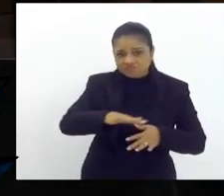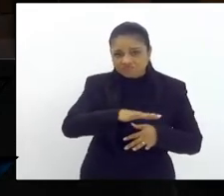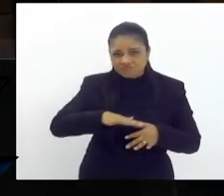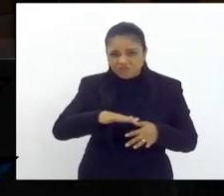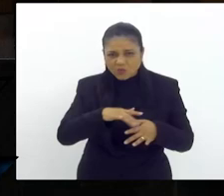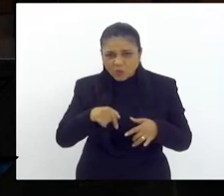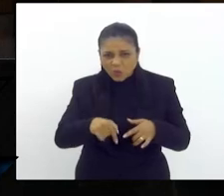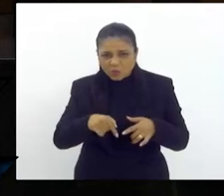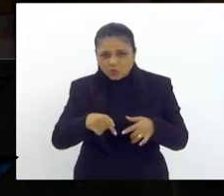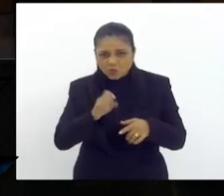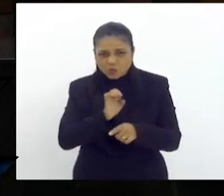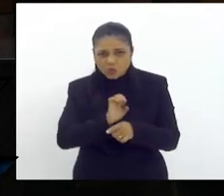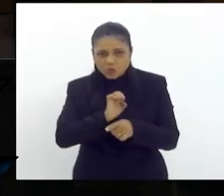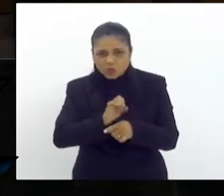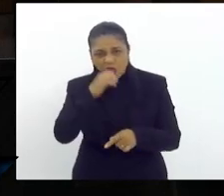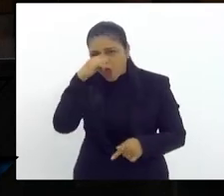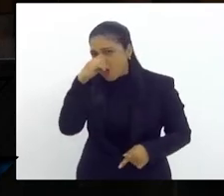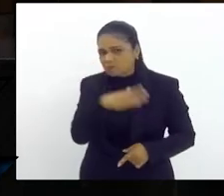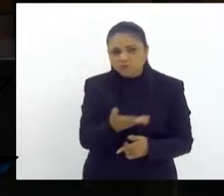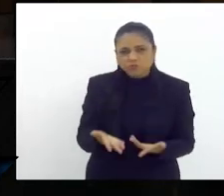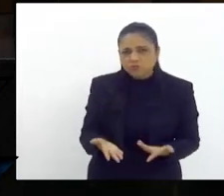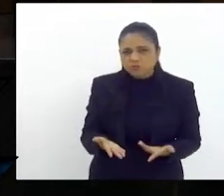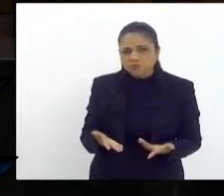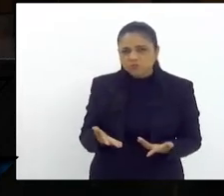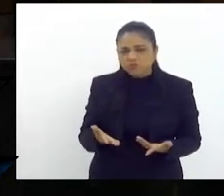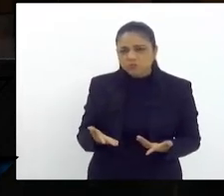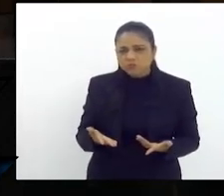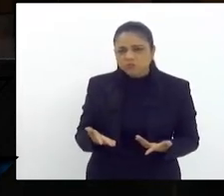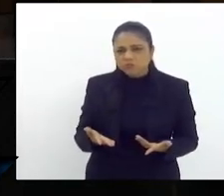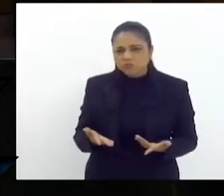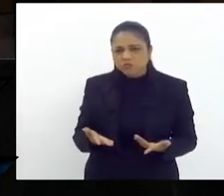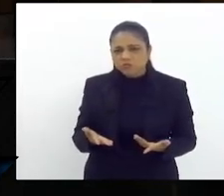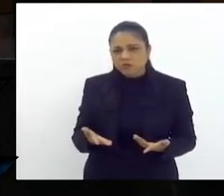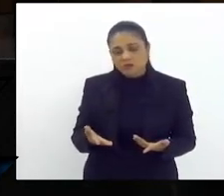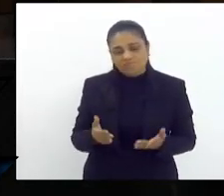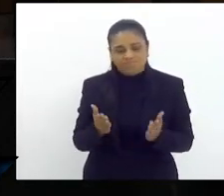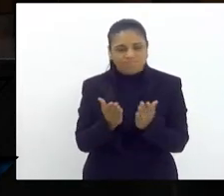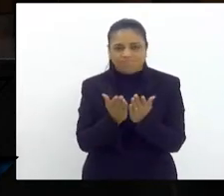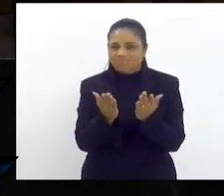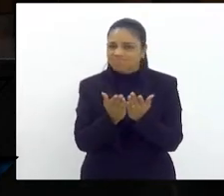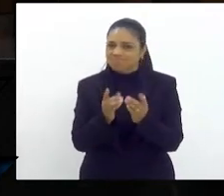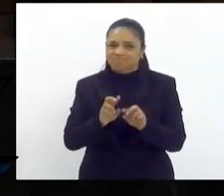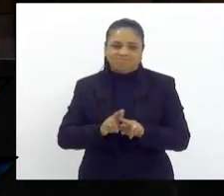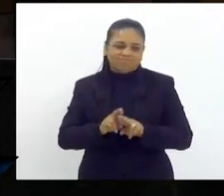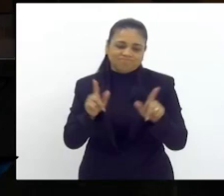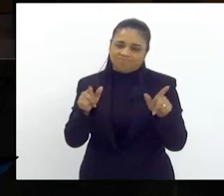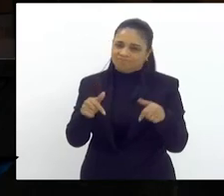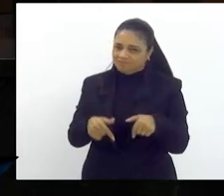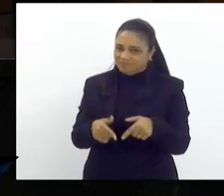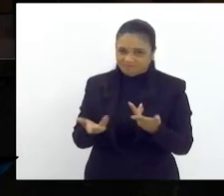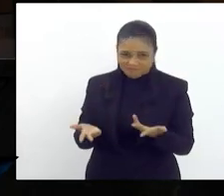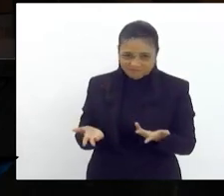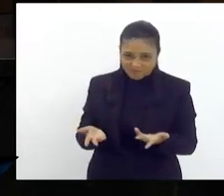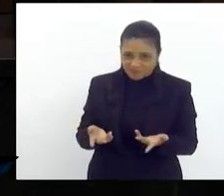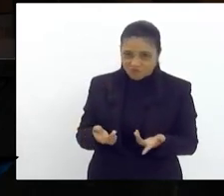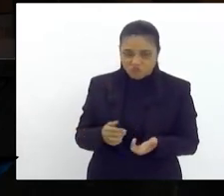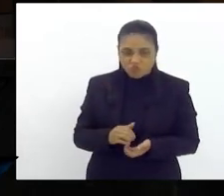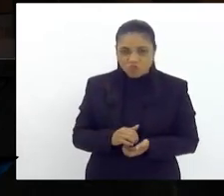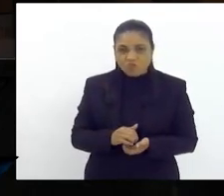absurdo uma que nós não são evangélicos até que